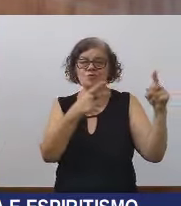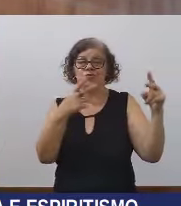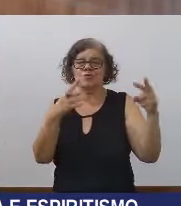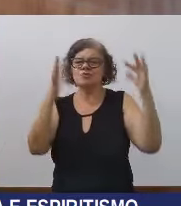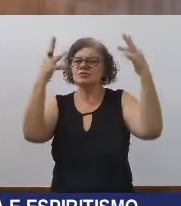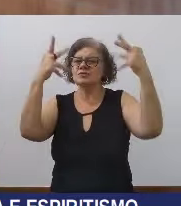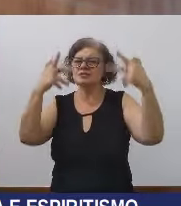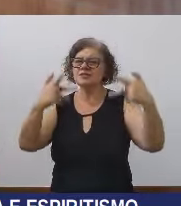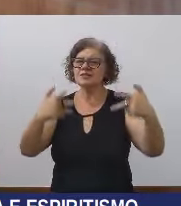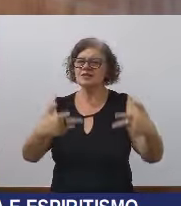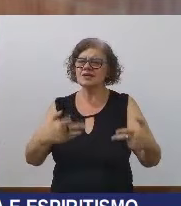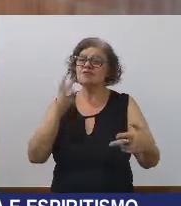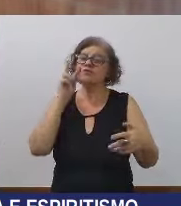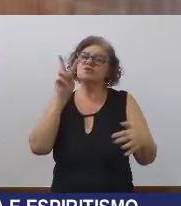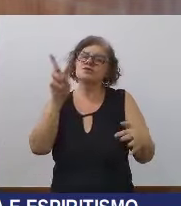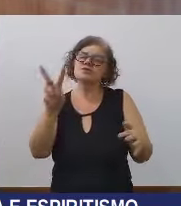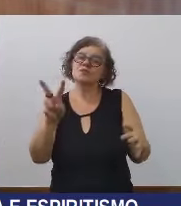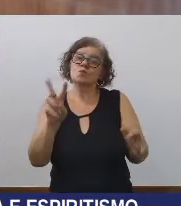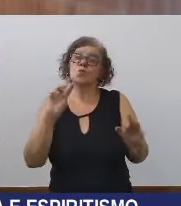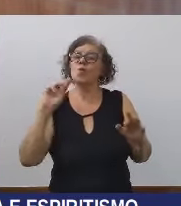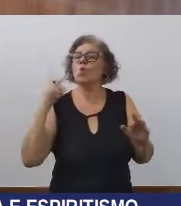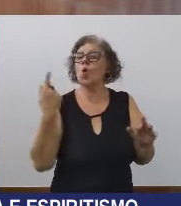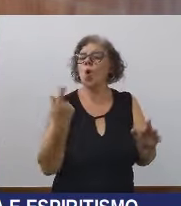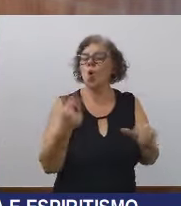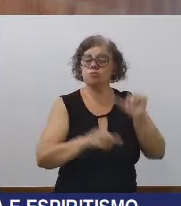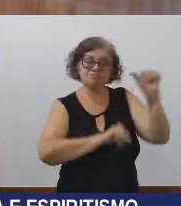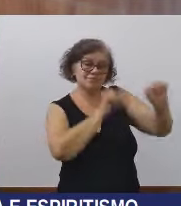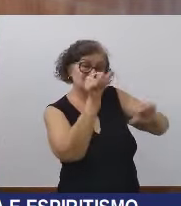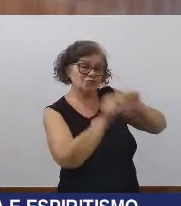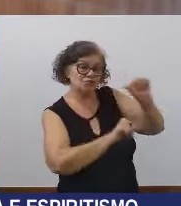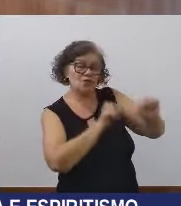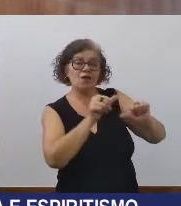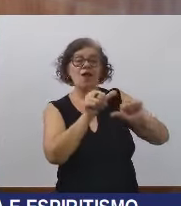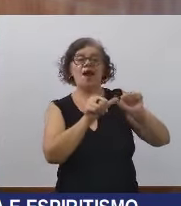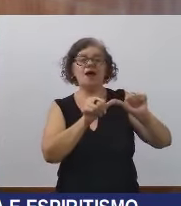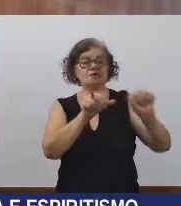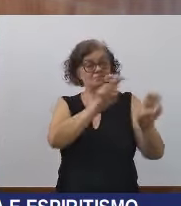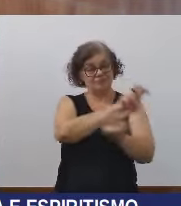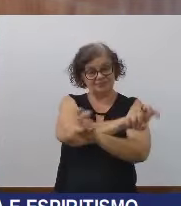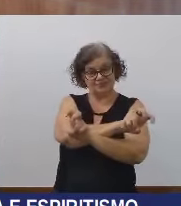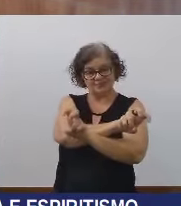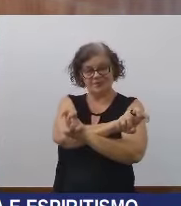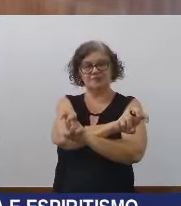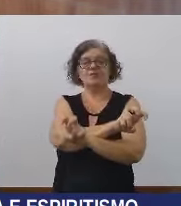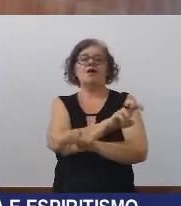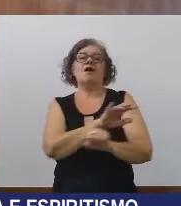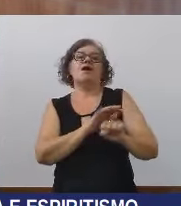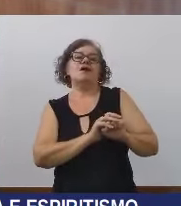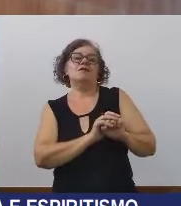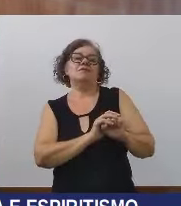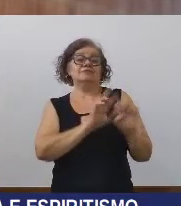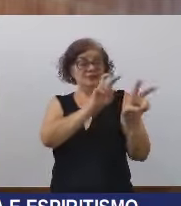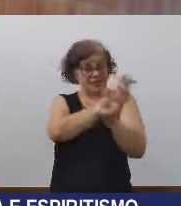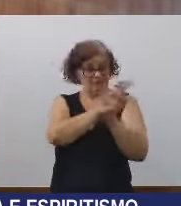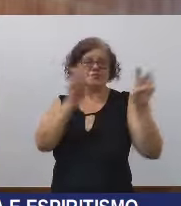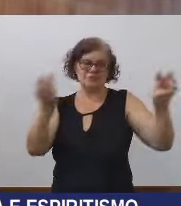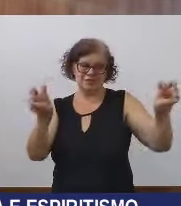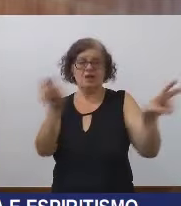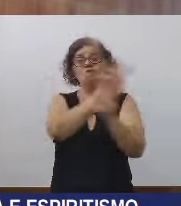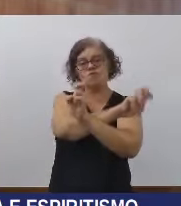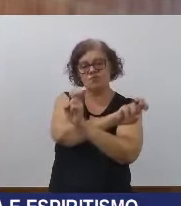viu. Puxa, que beleza! Ou, quem sabe, se aventurar a trocar de lugar, sair do lugar